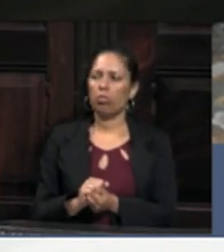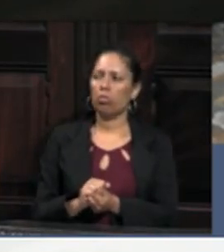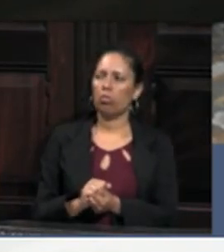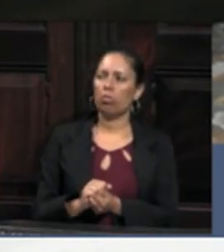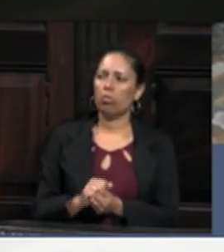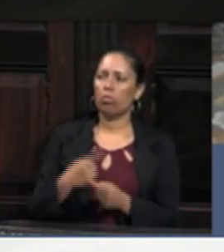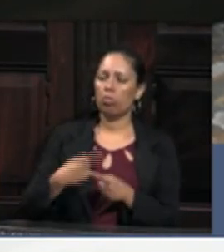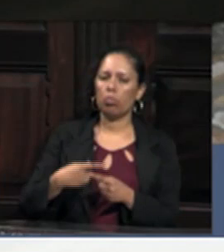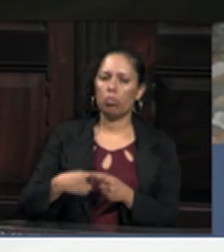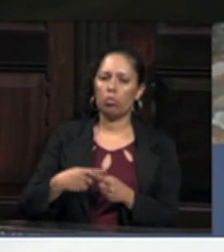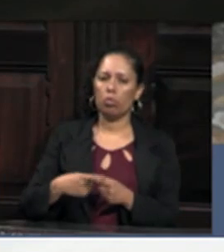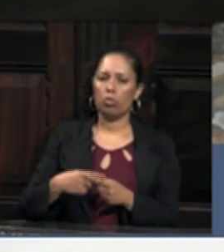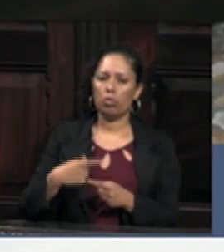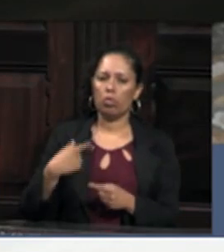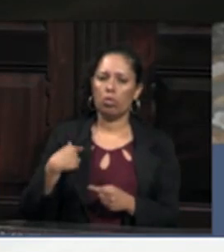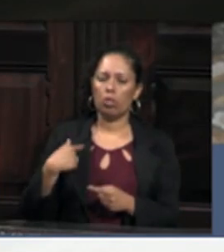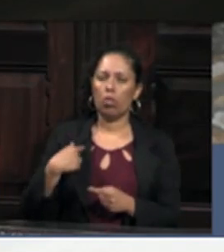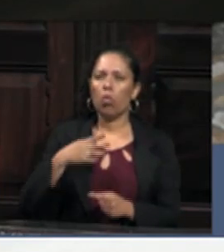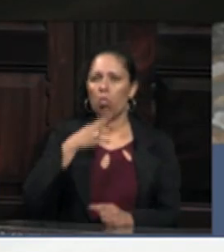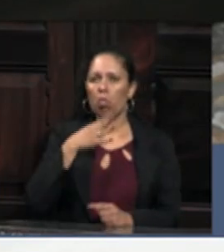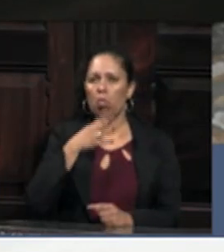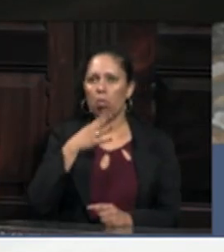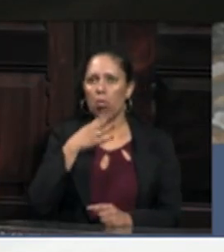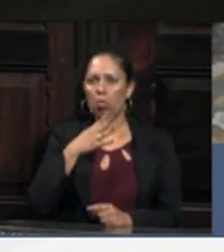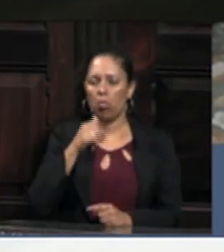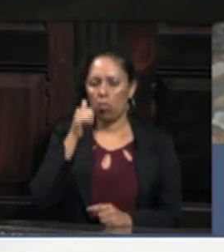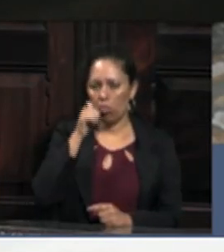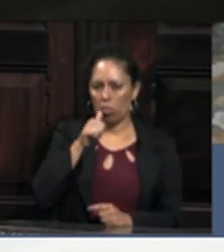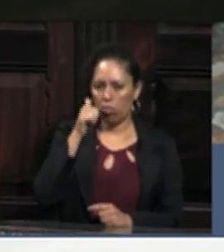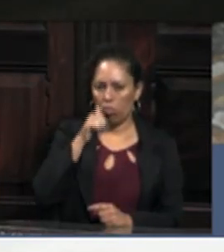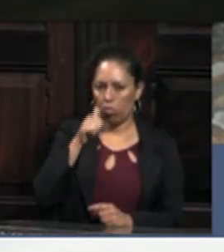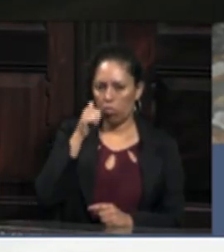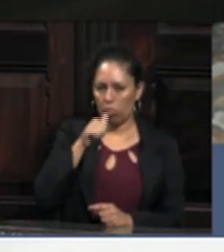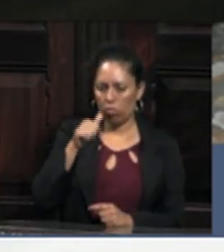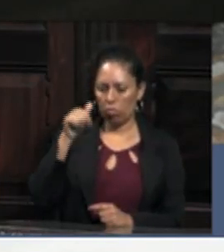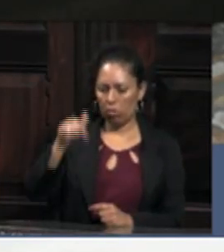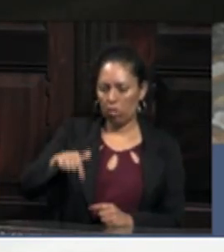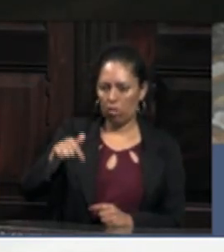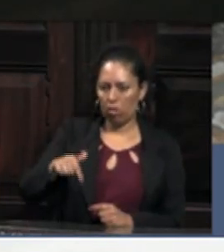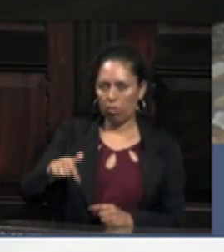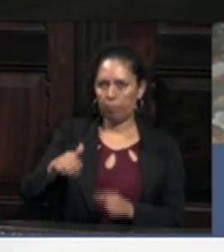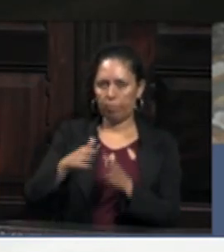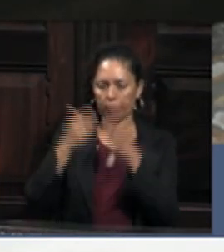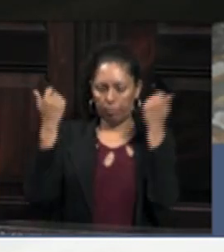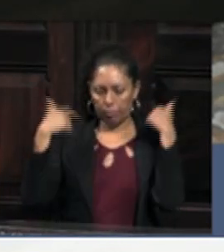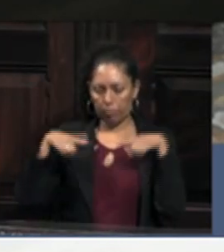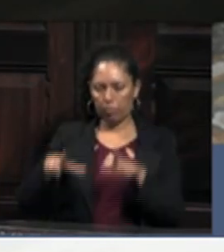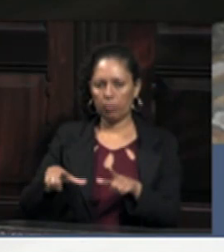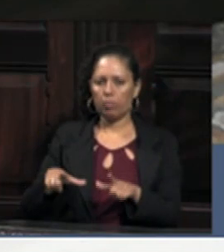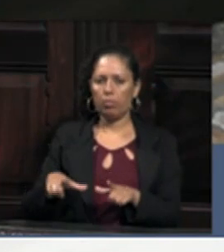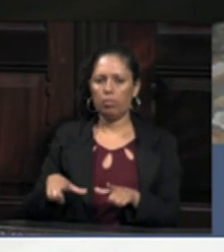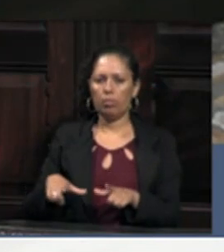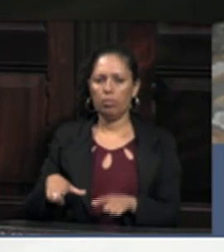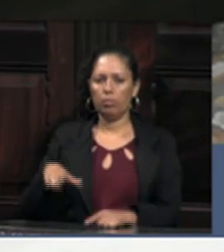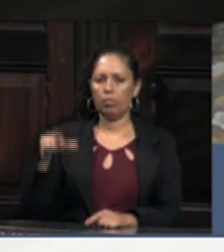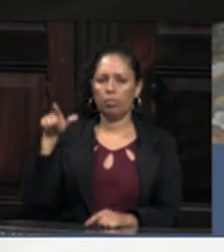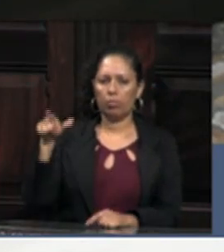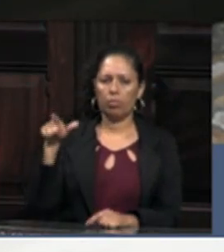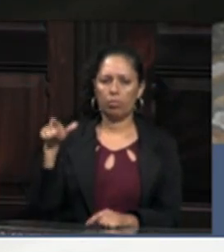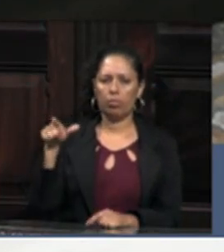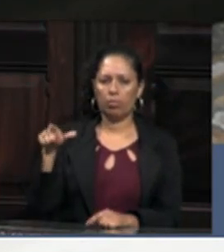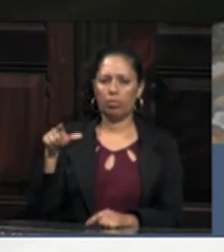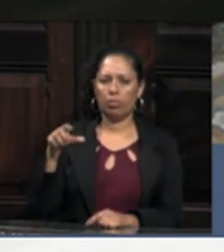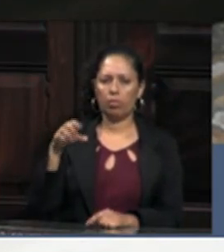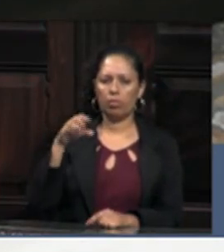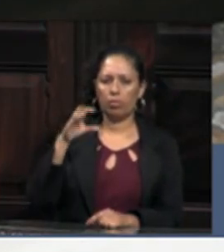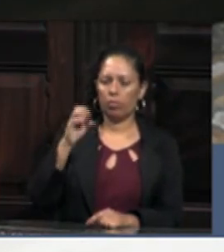que também a conheci aqui no Parlamento Fluminense. E é uma